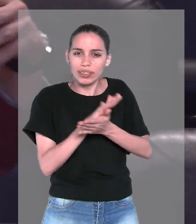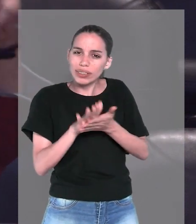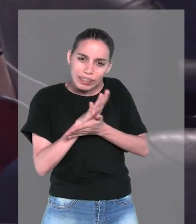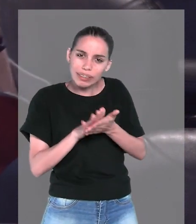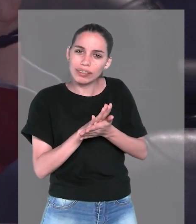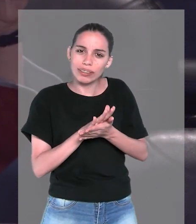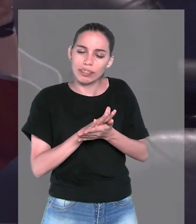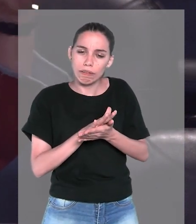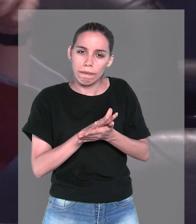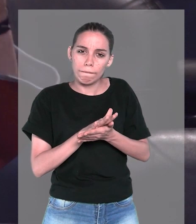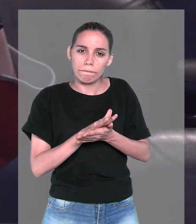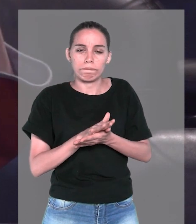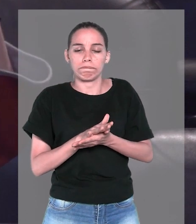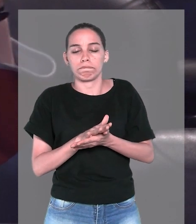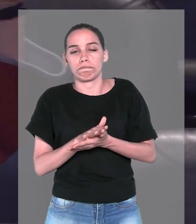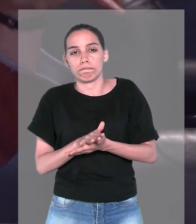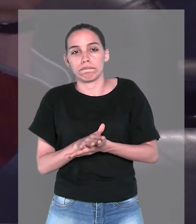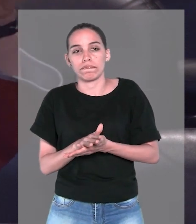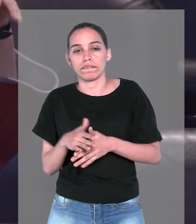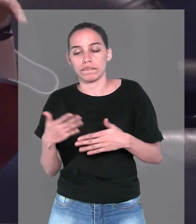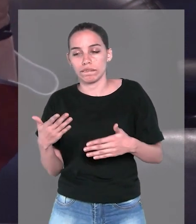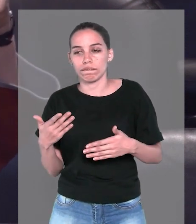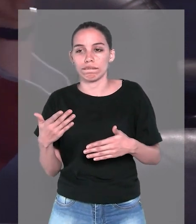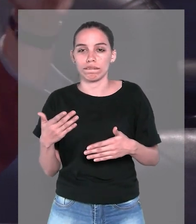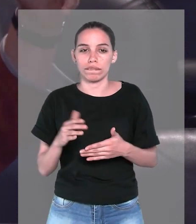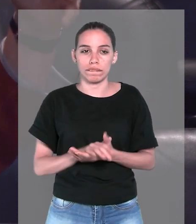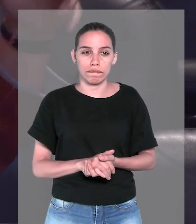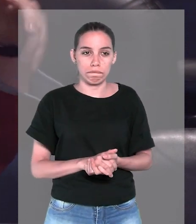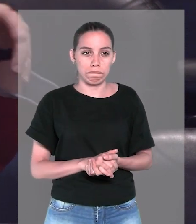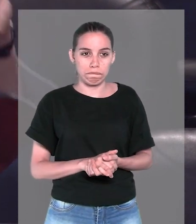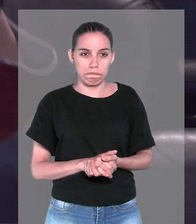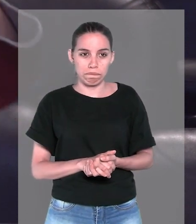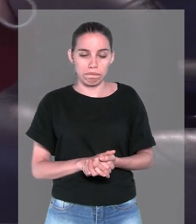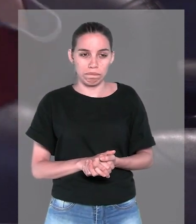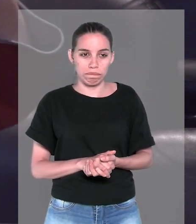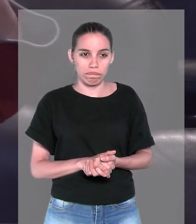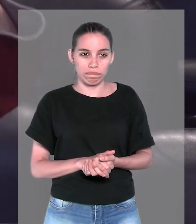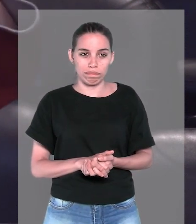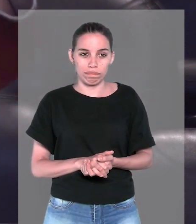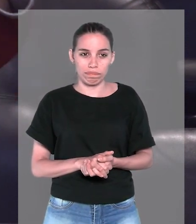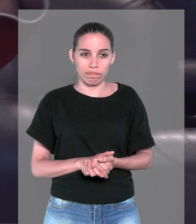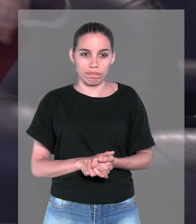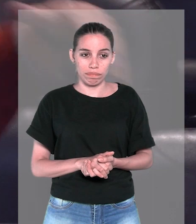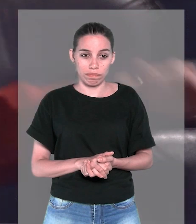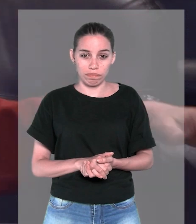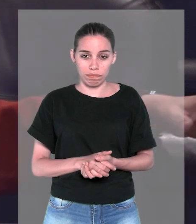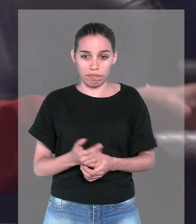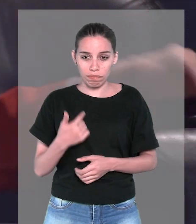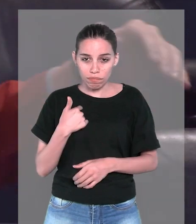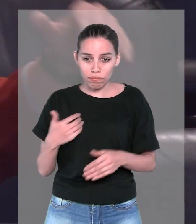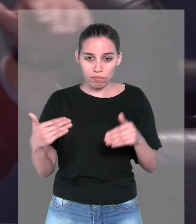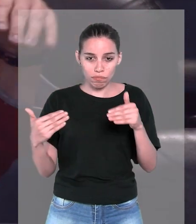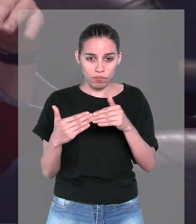aquilo que a gente chamaria de famílias bem-sucedidas ou pais bem-sucedidos, e aí você cruza também com a sociedade